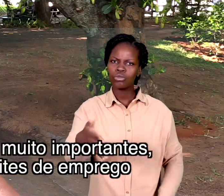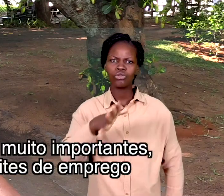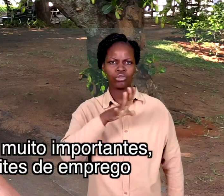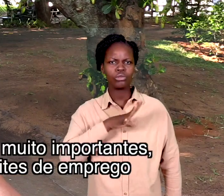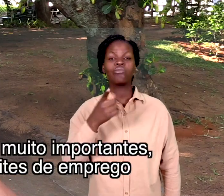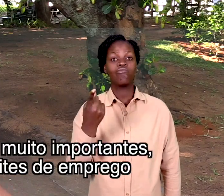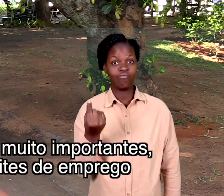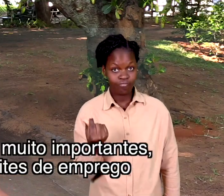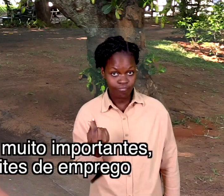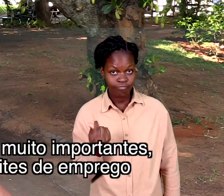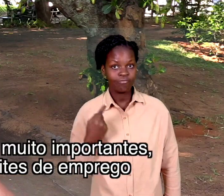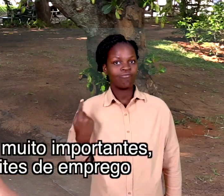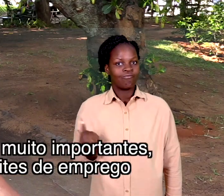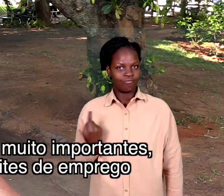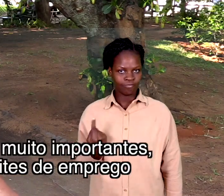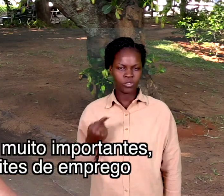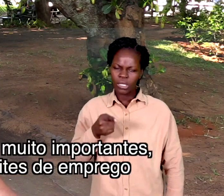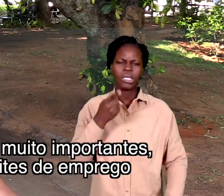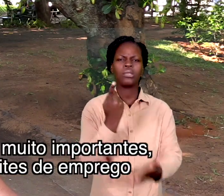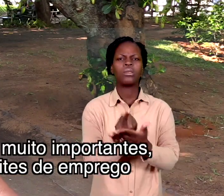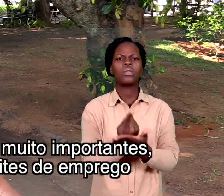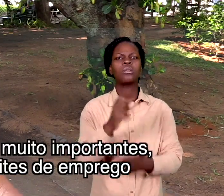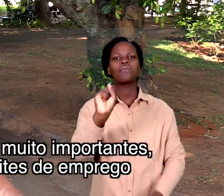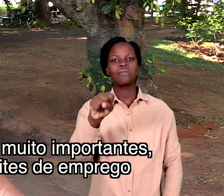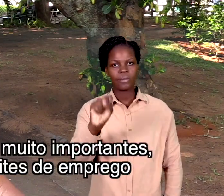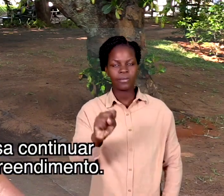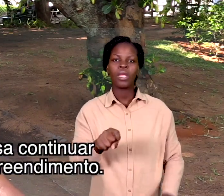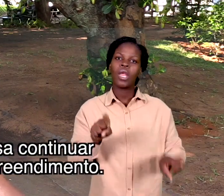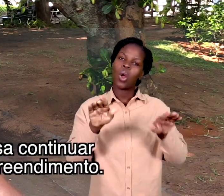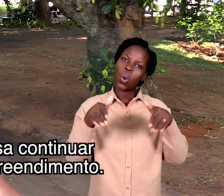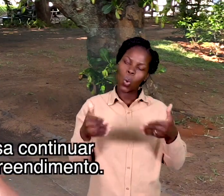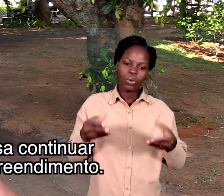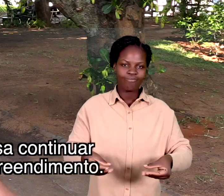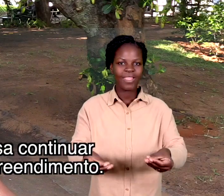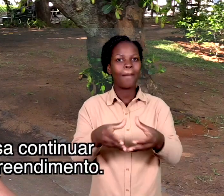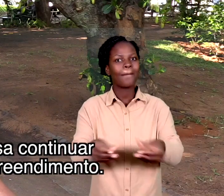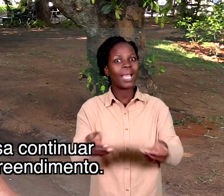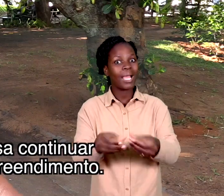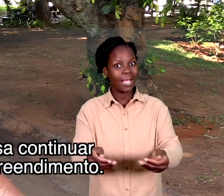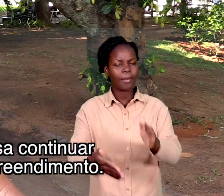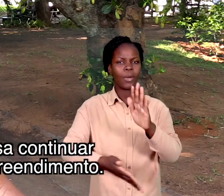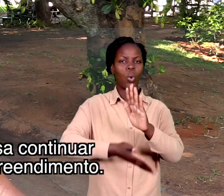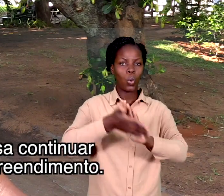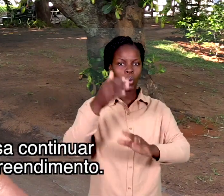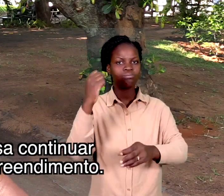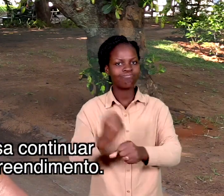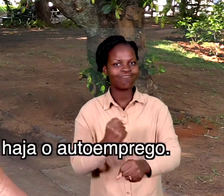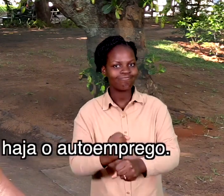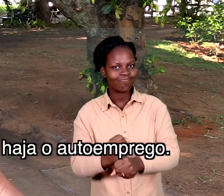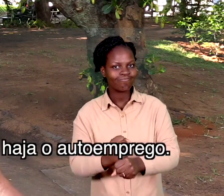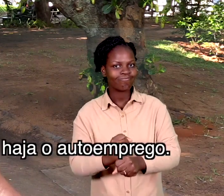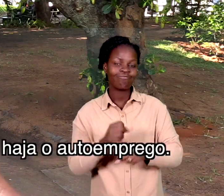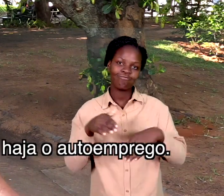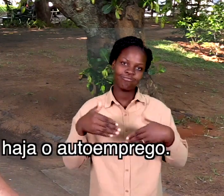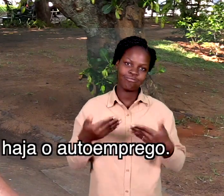que essas formas são muito importantes. Eu acho que também costumam dar kits de emprego para que a pessoa possa continuar a levar